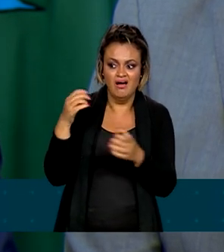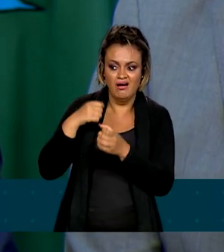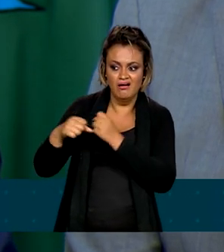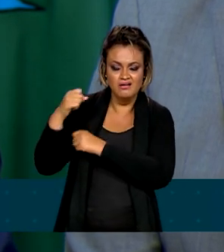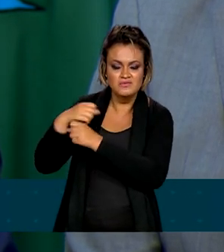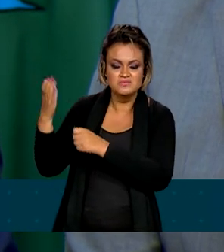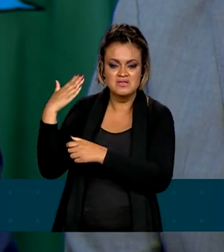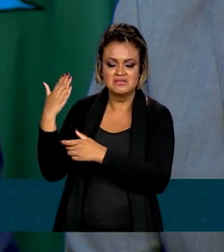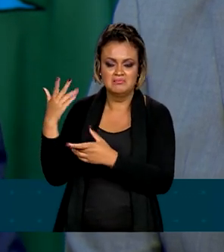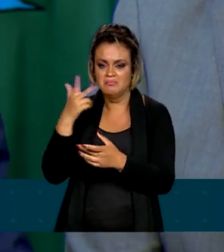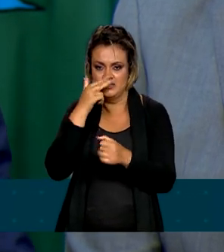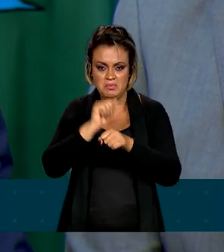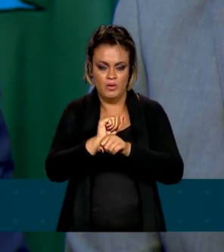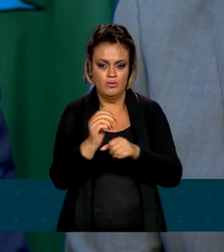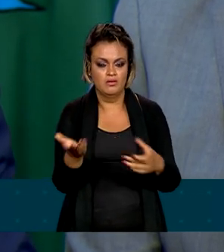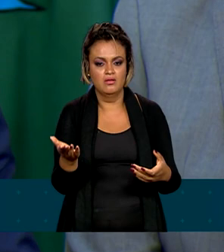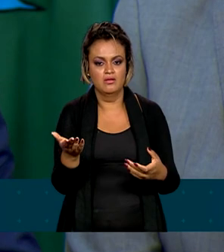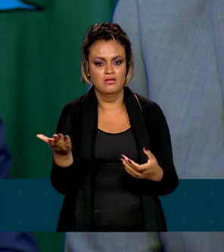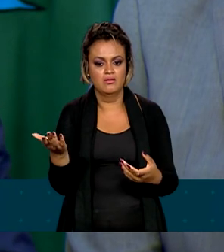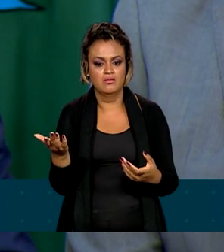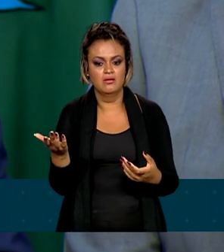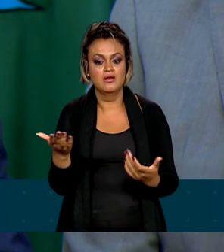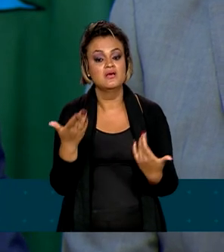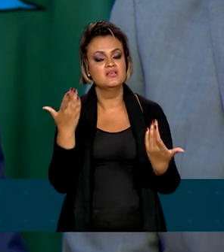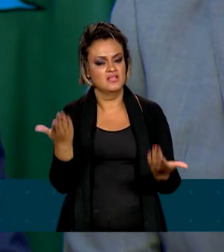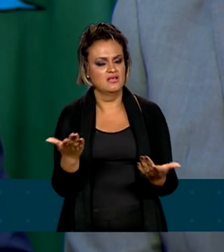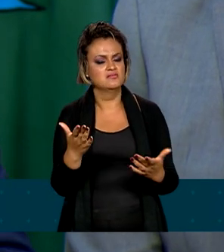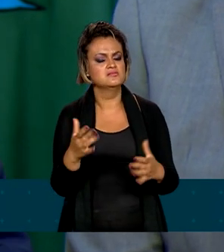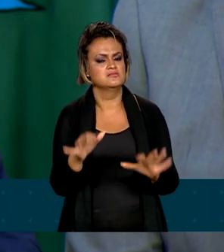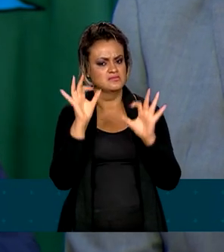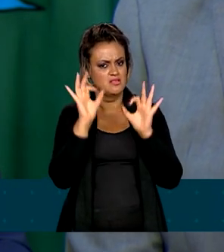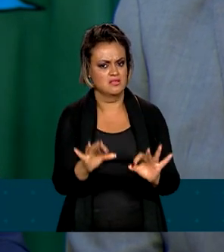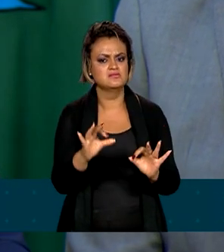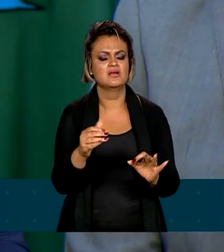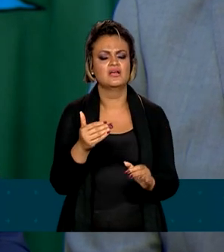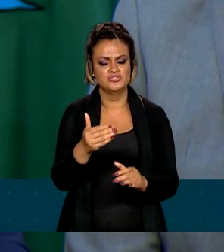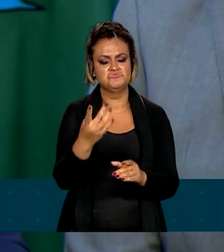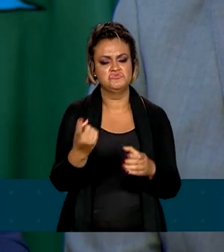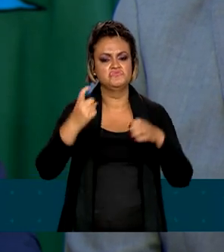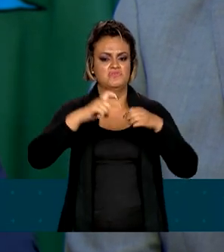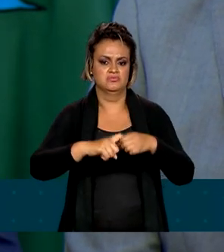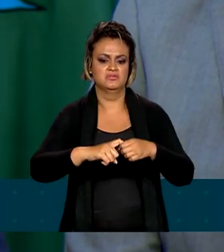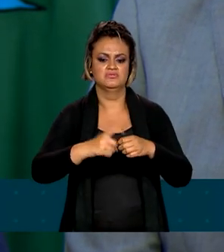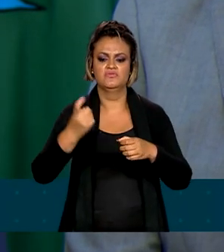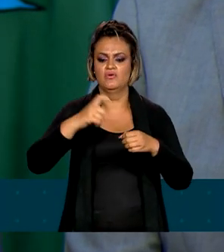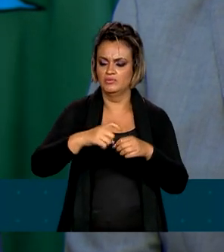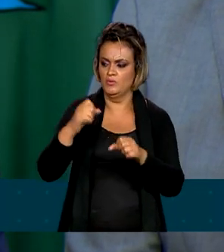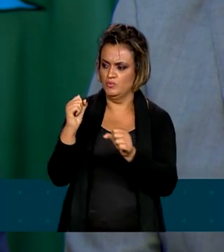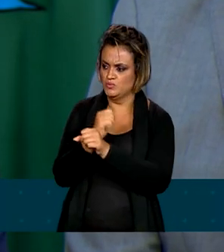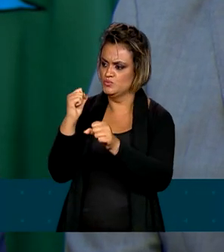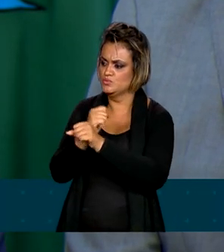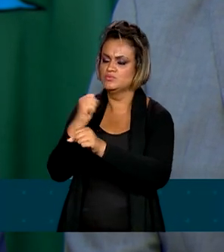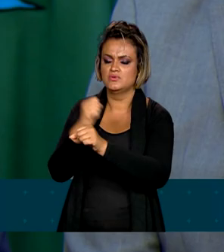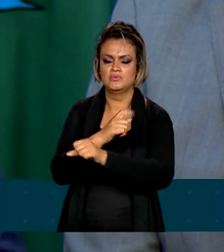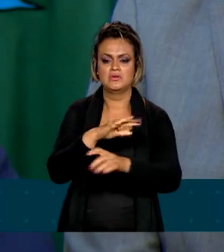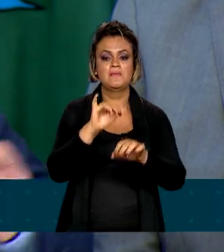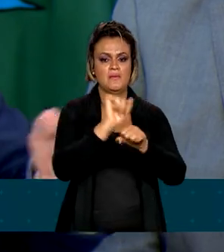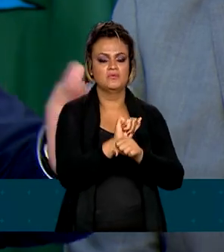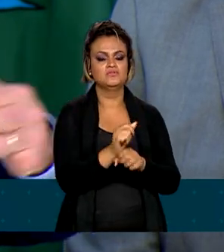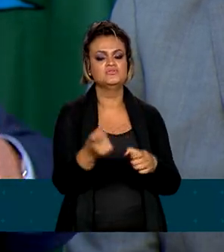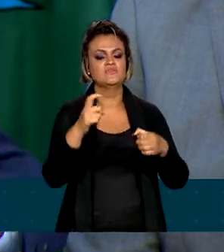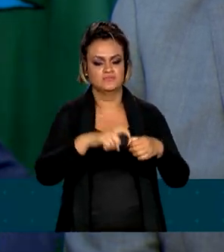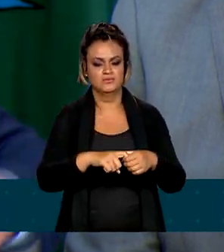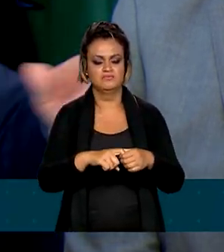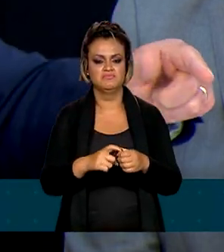houve uma paralisia. E nós, então, pode ficar certo que nós vamos retomar todas as obras que estão paralisadas, vocês